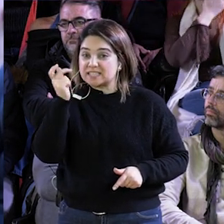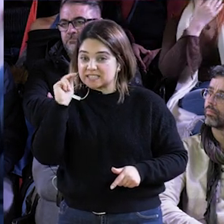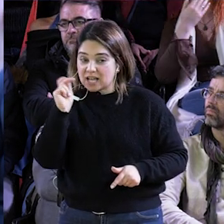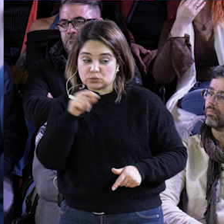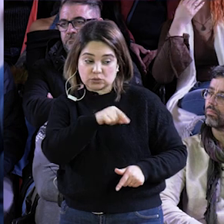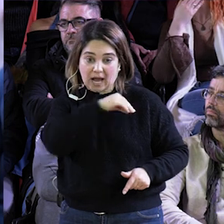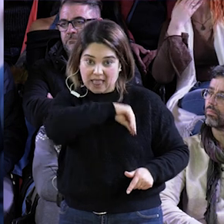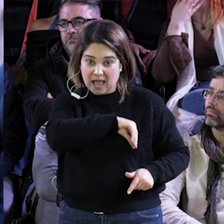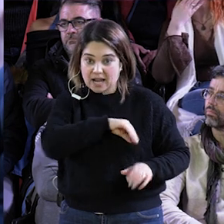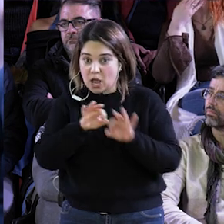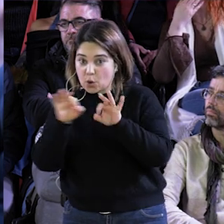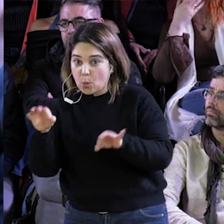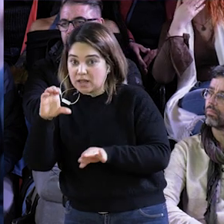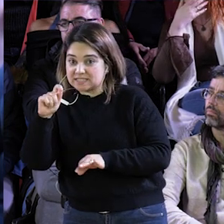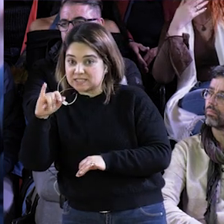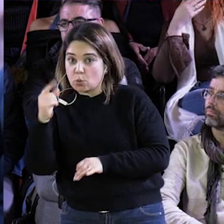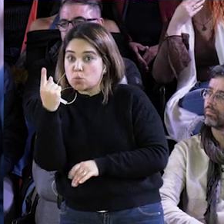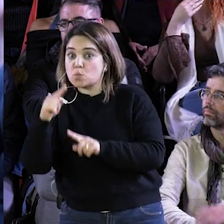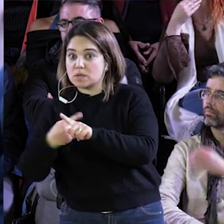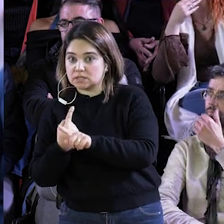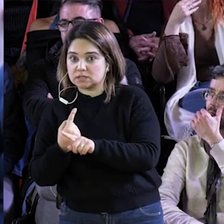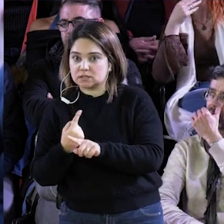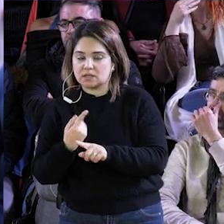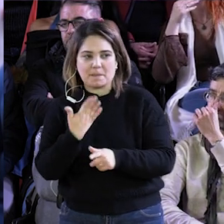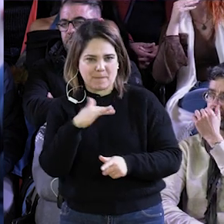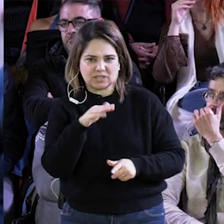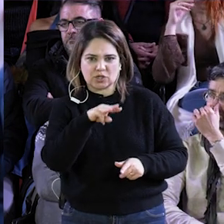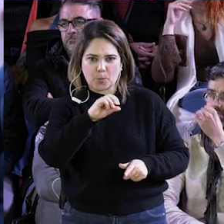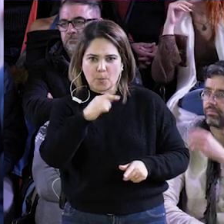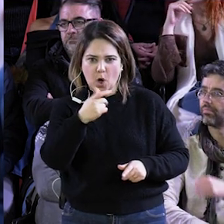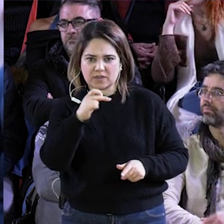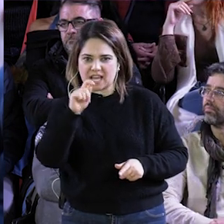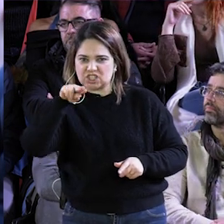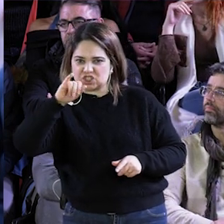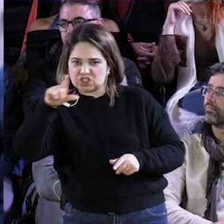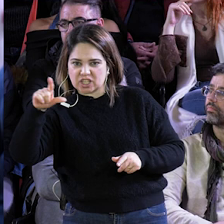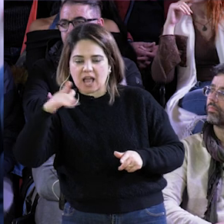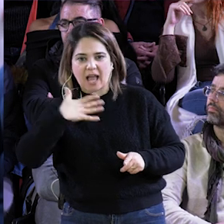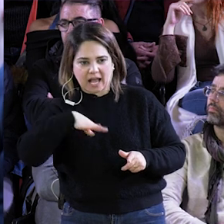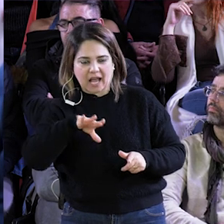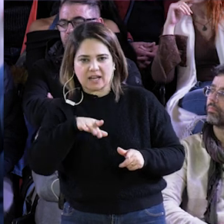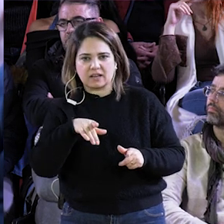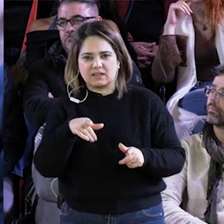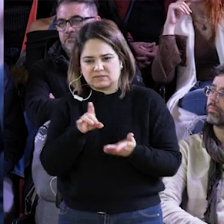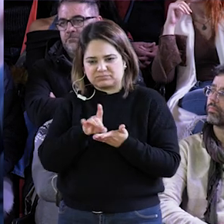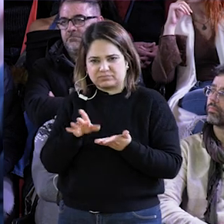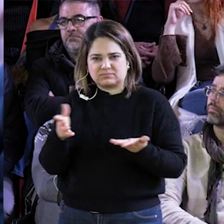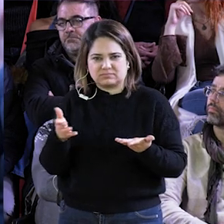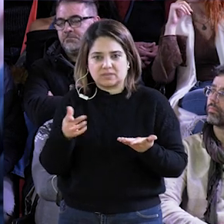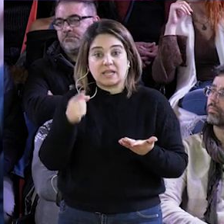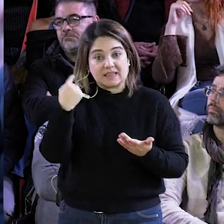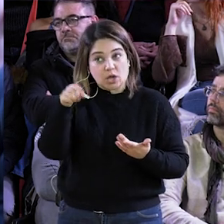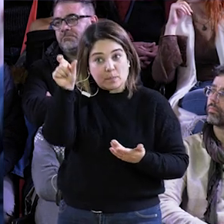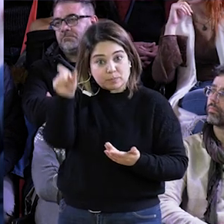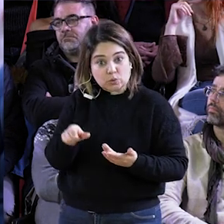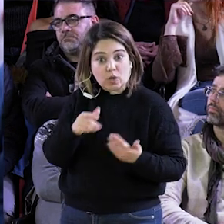Mota-Engil quer correr com os vigilantes que protestaram por não terem recebido o seu salário. A Mota-Engil, que tem um responsável